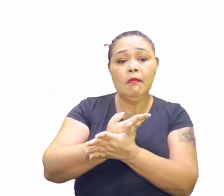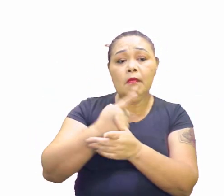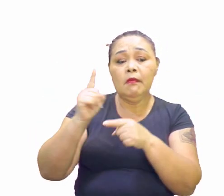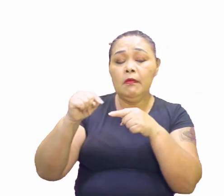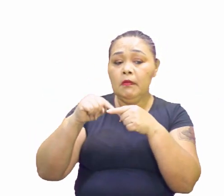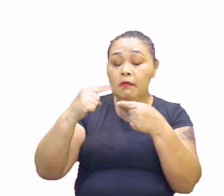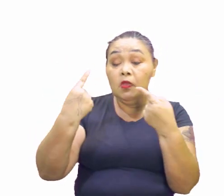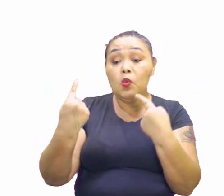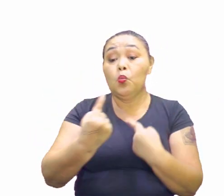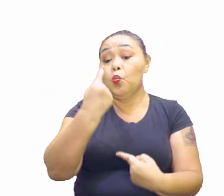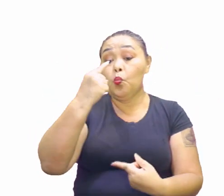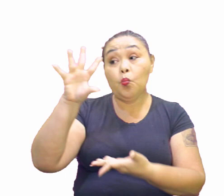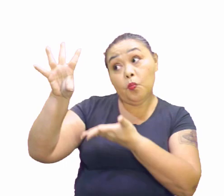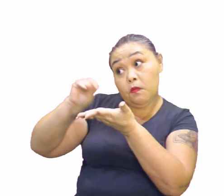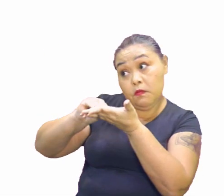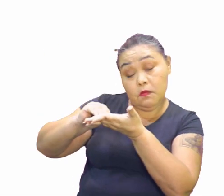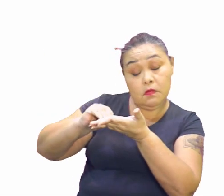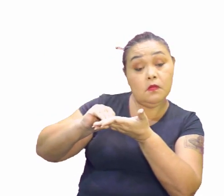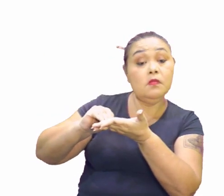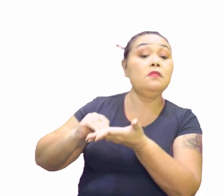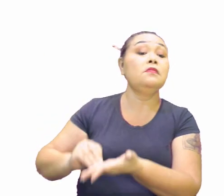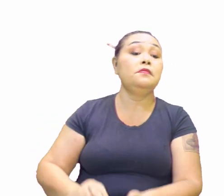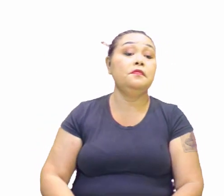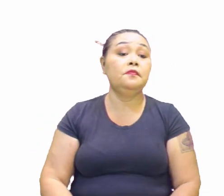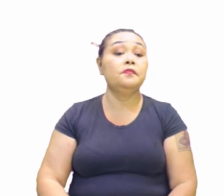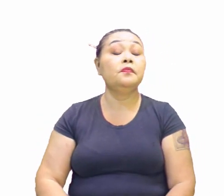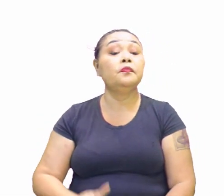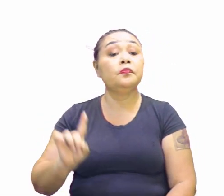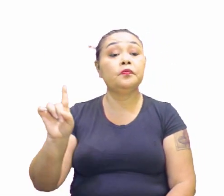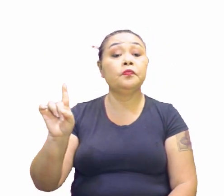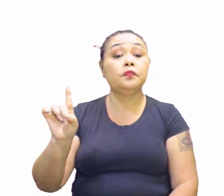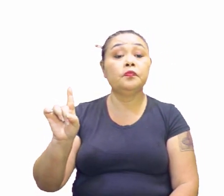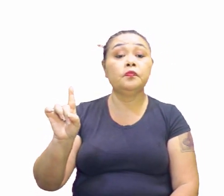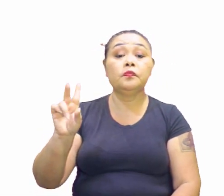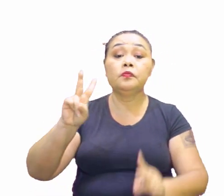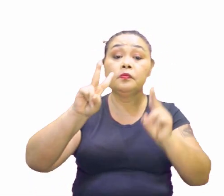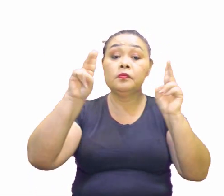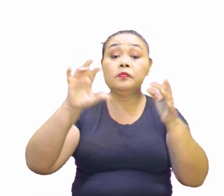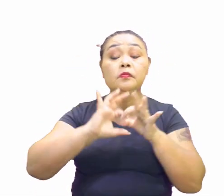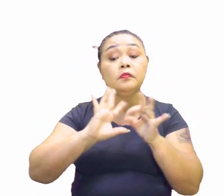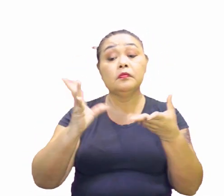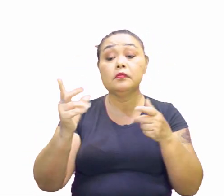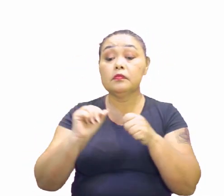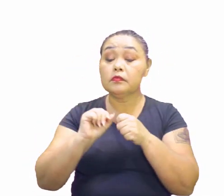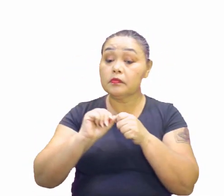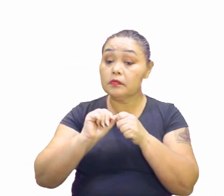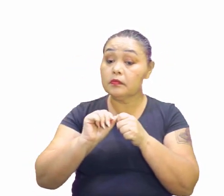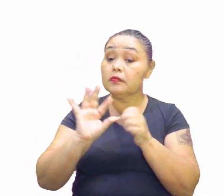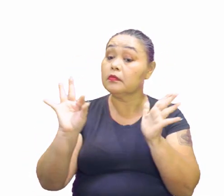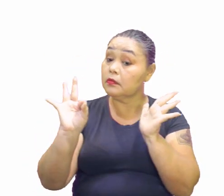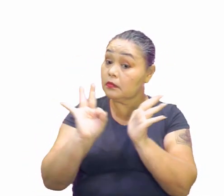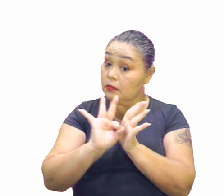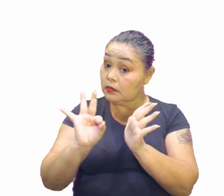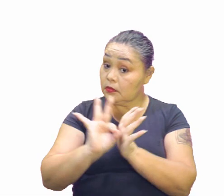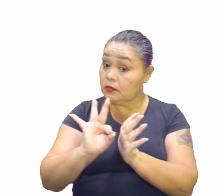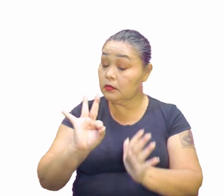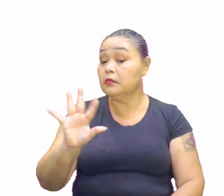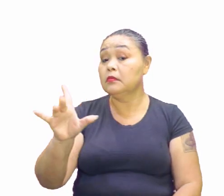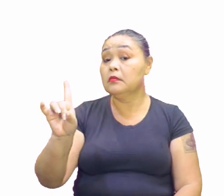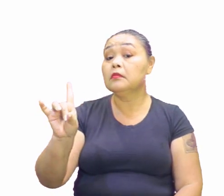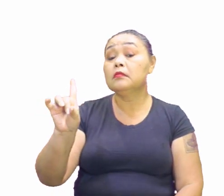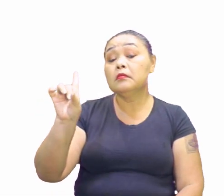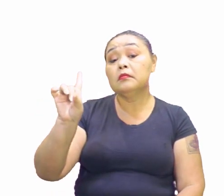existe aquele modelo único, certo? Aqui, agora o tema liberação da maconha, né? É